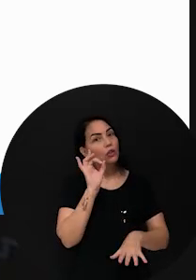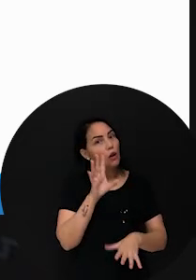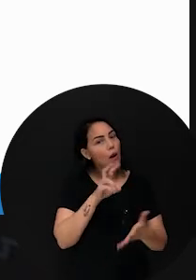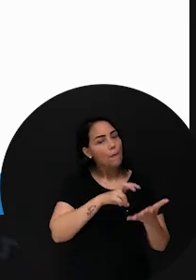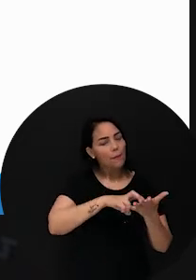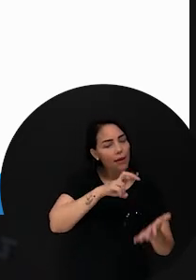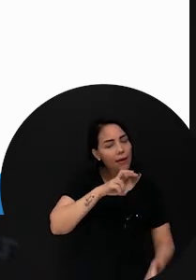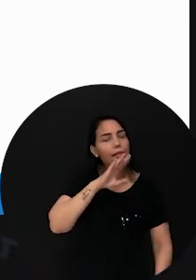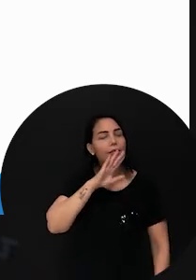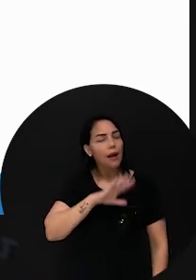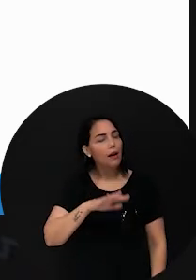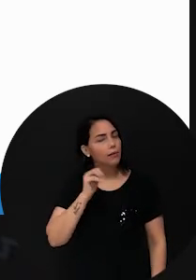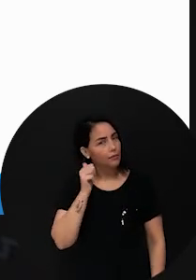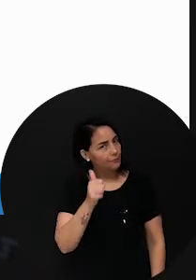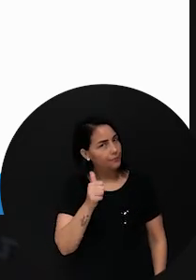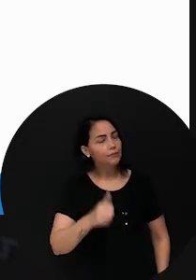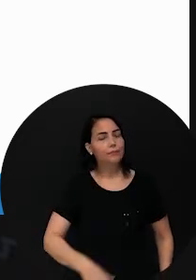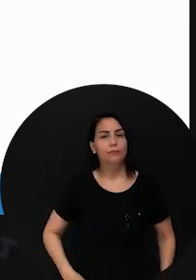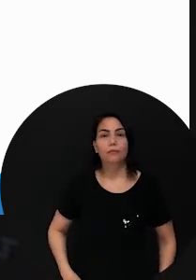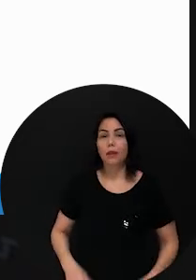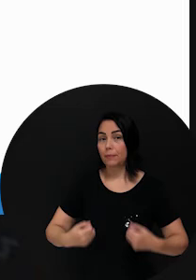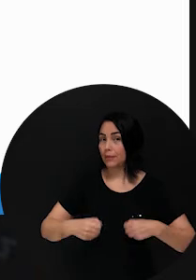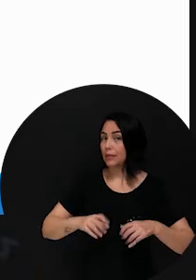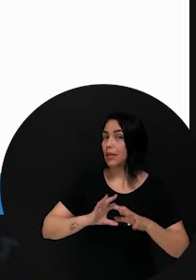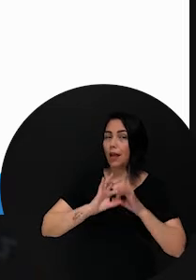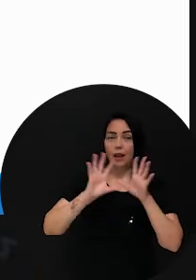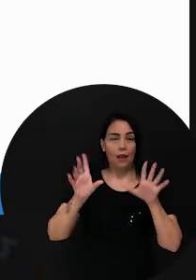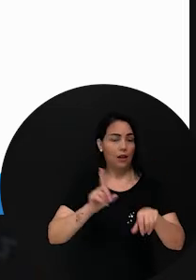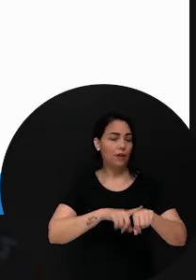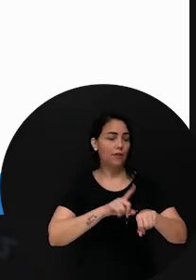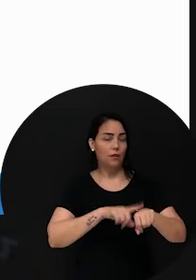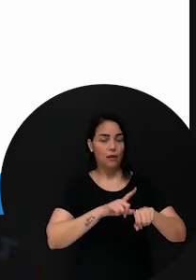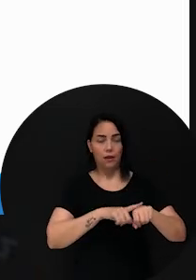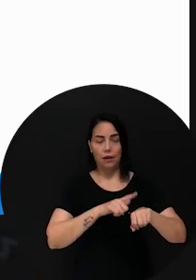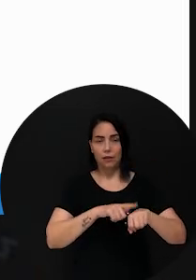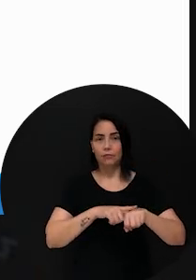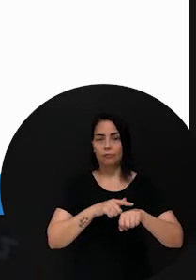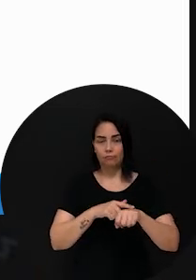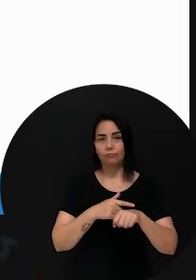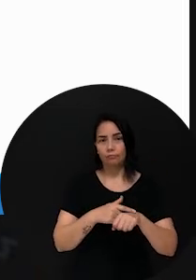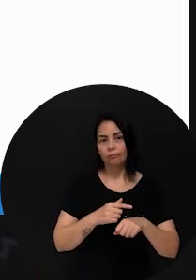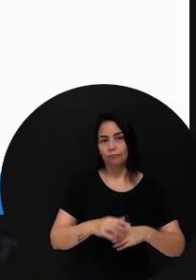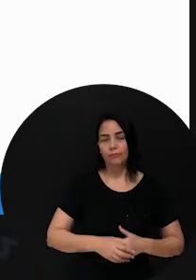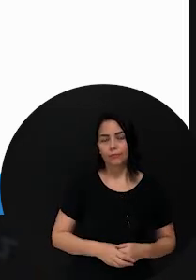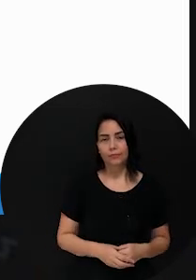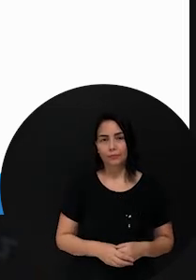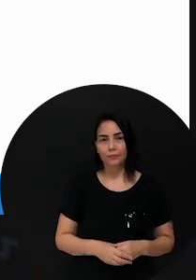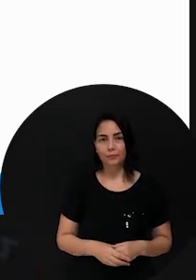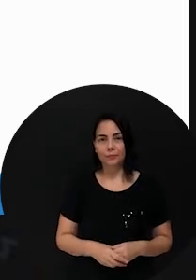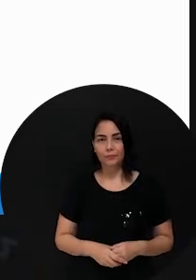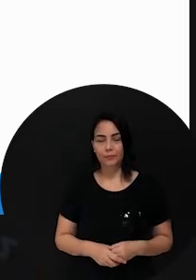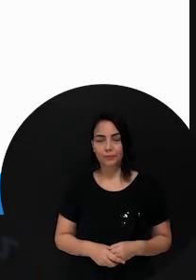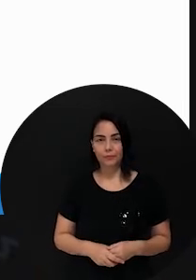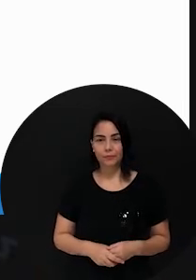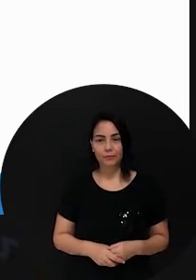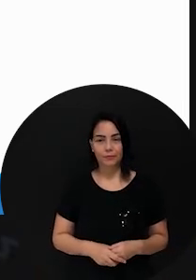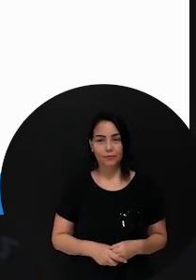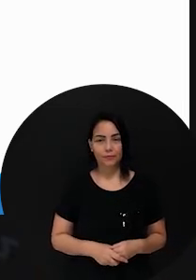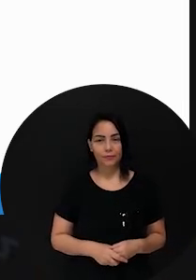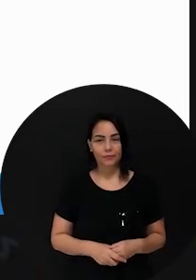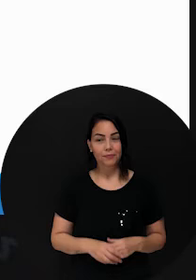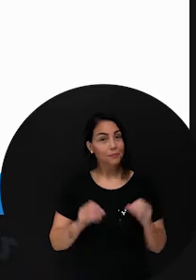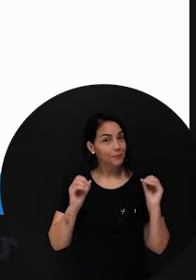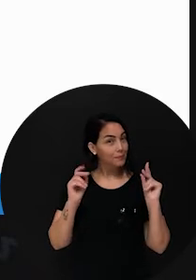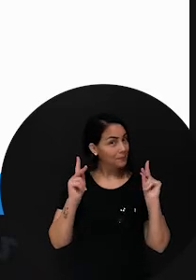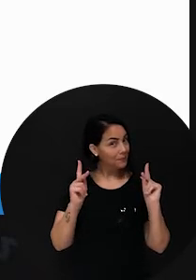manhã e a tarde. Então, tem que ter essa disponibilidade de horário dos períodos diurnos,